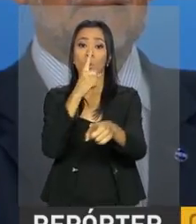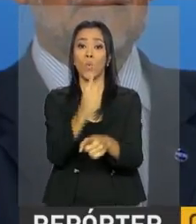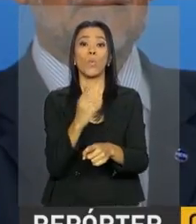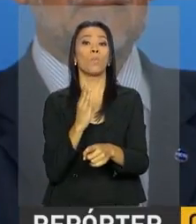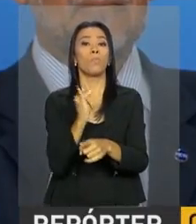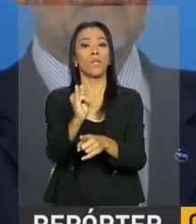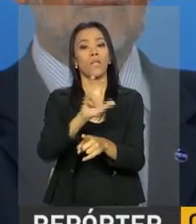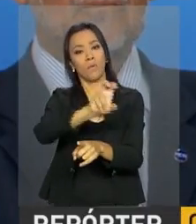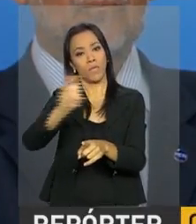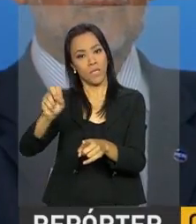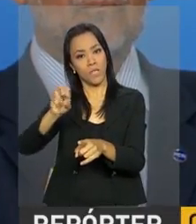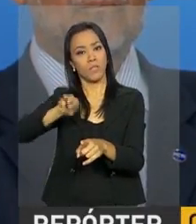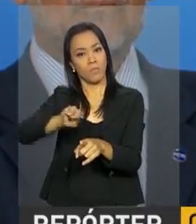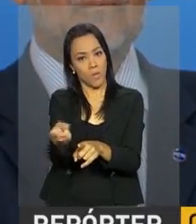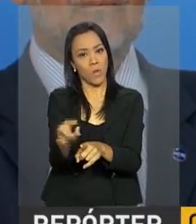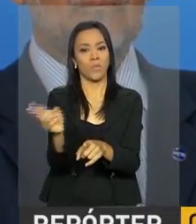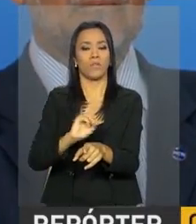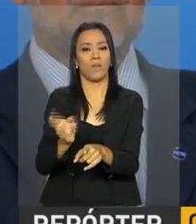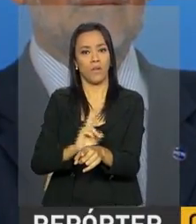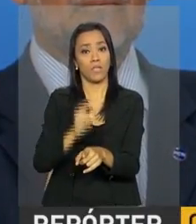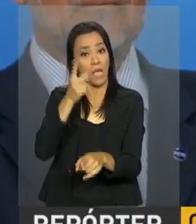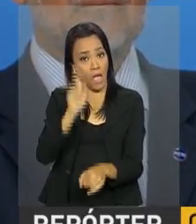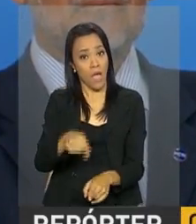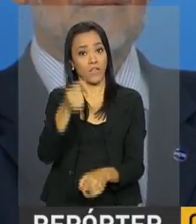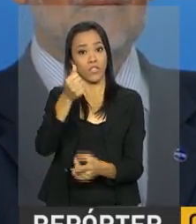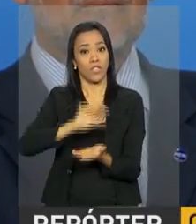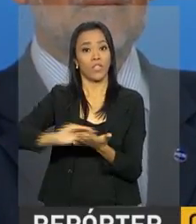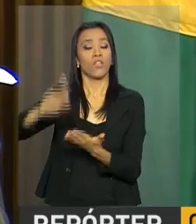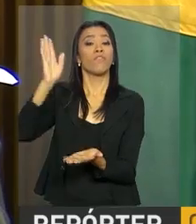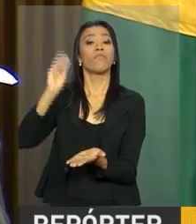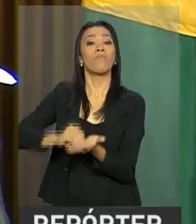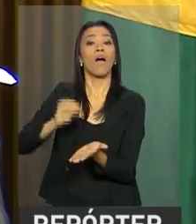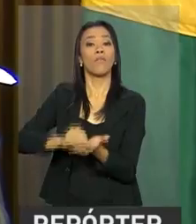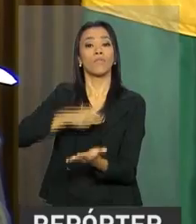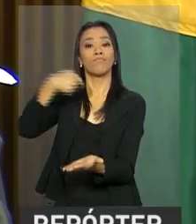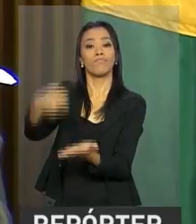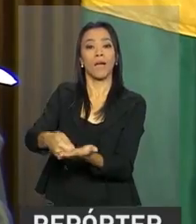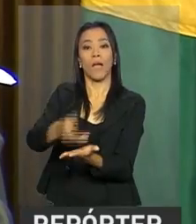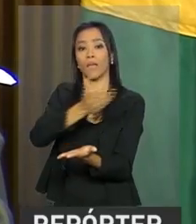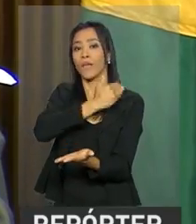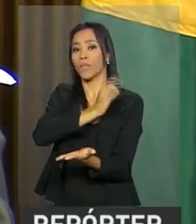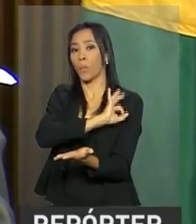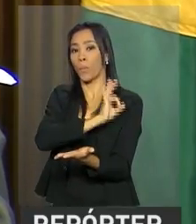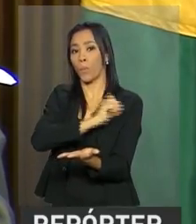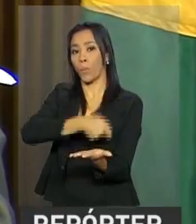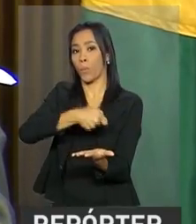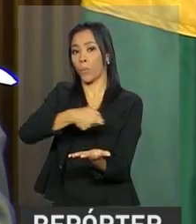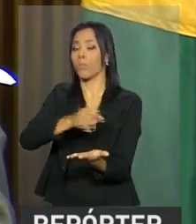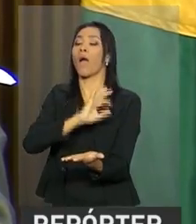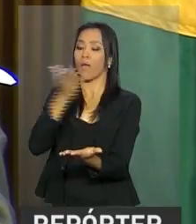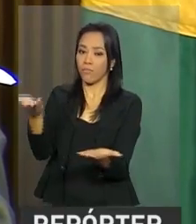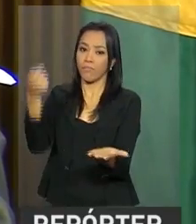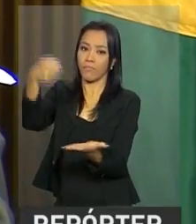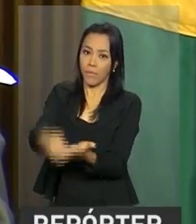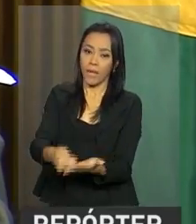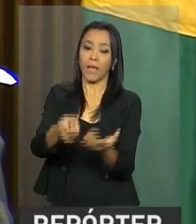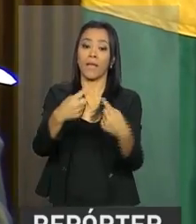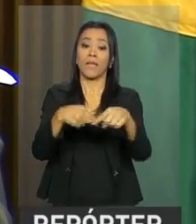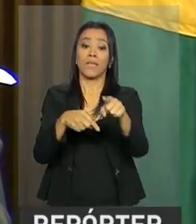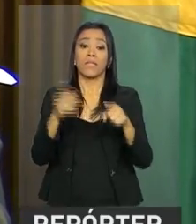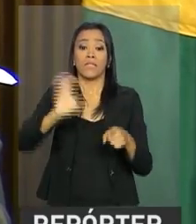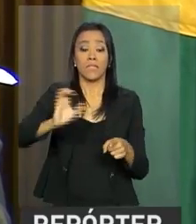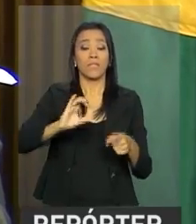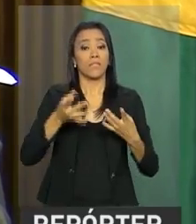reais voltados para a quitação de restos a pagar. Aplicar em ciência e tecnologia é promover inovação,